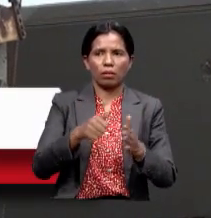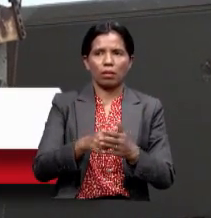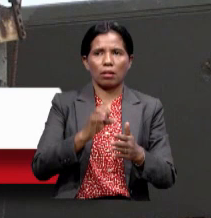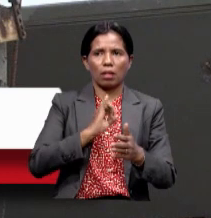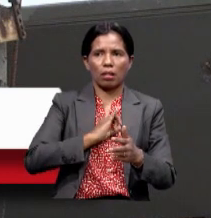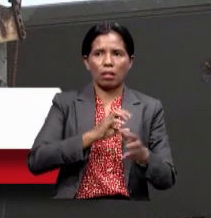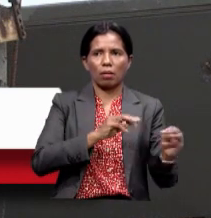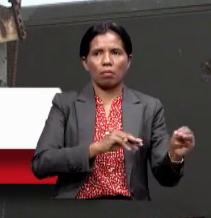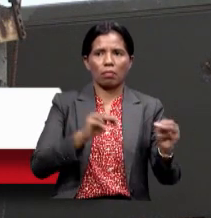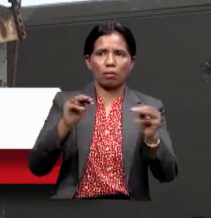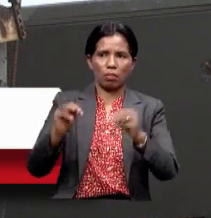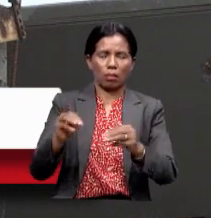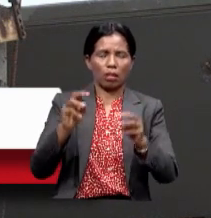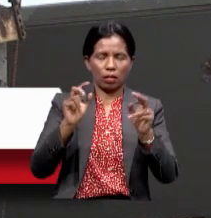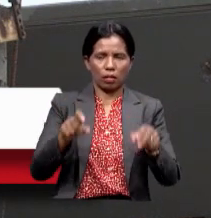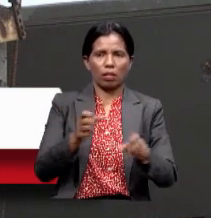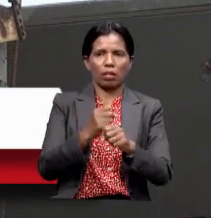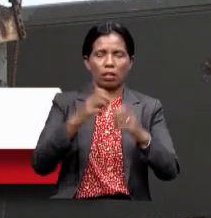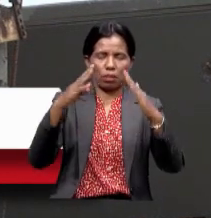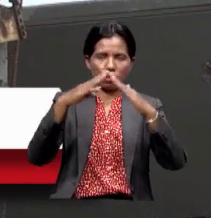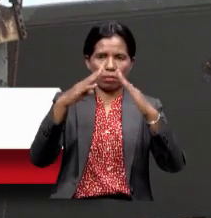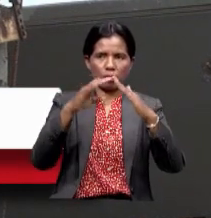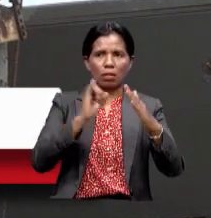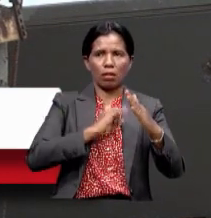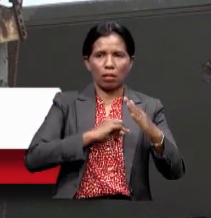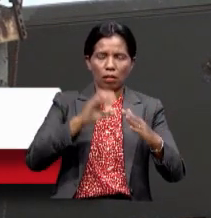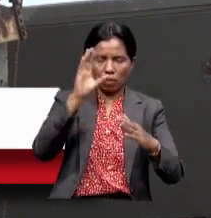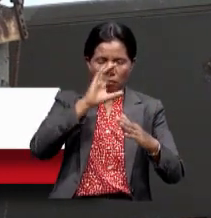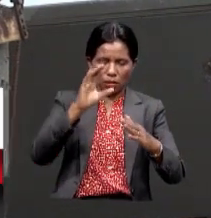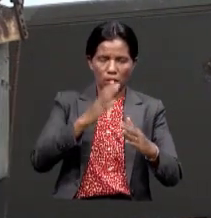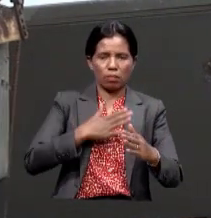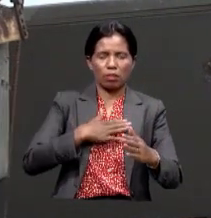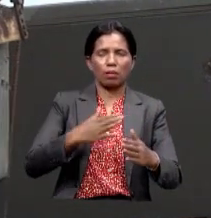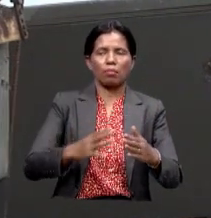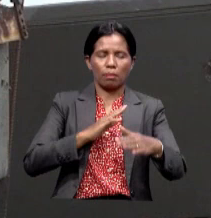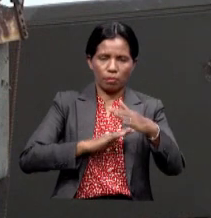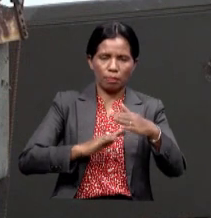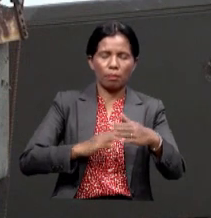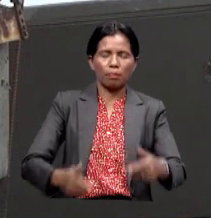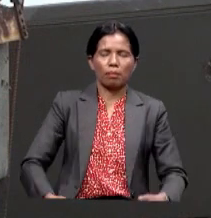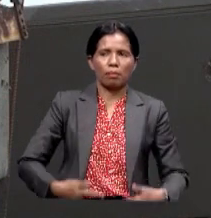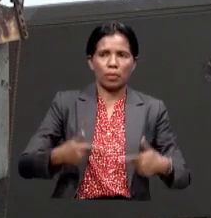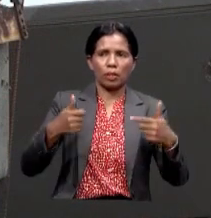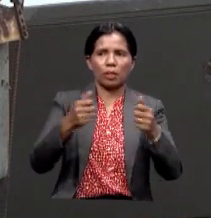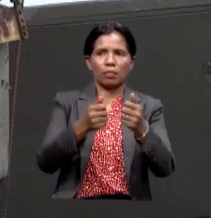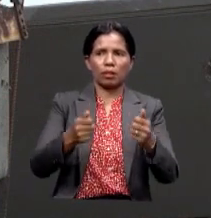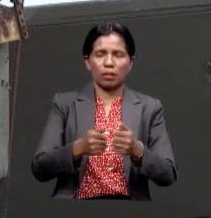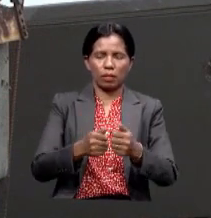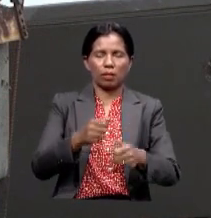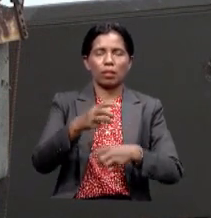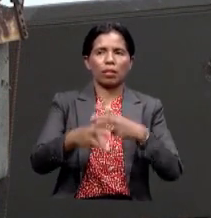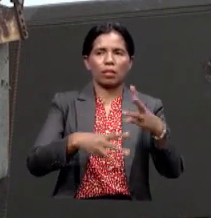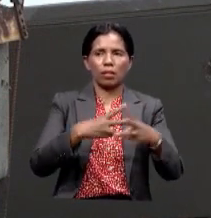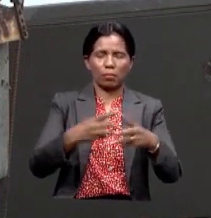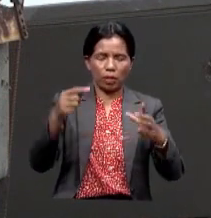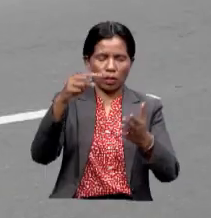rai nai ni dati ngisar halo nitik mahu na nesa ne para buka nitik kami na muris. Ne ma nesa da rau ka mestrador ho teras mepedari mai to